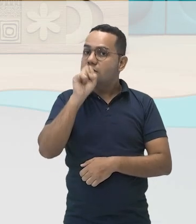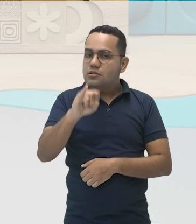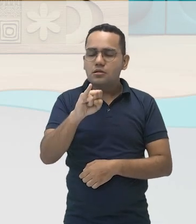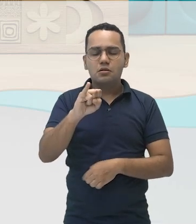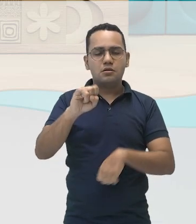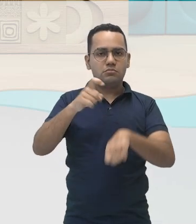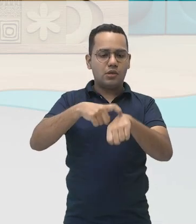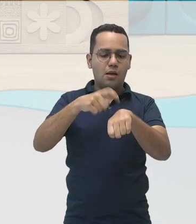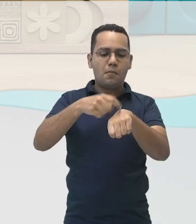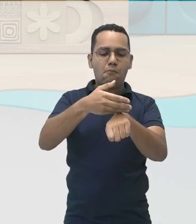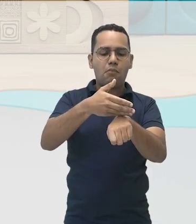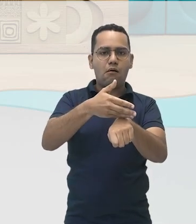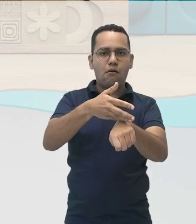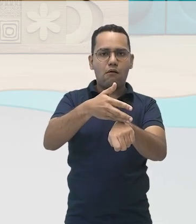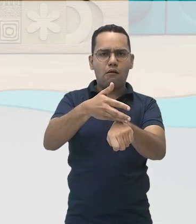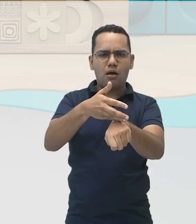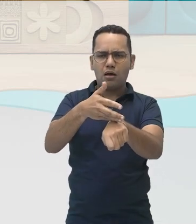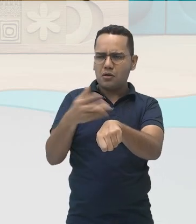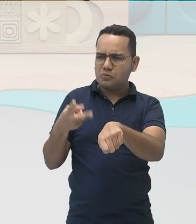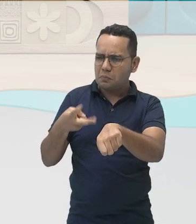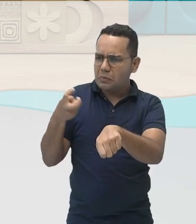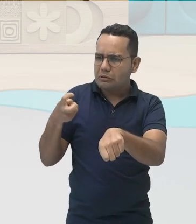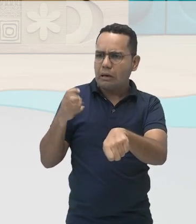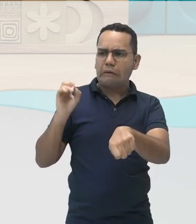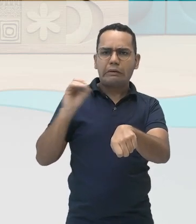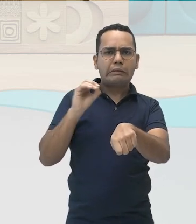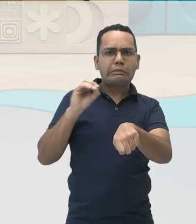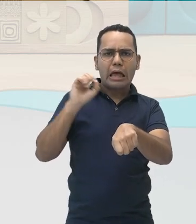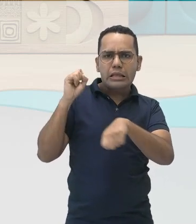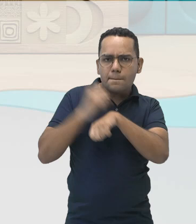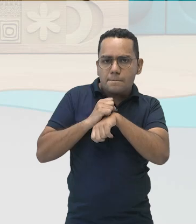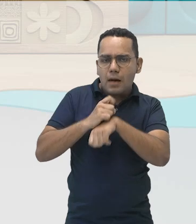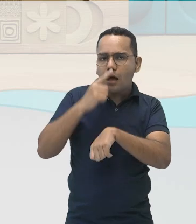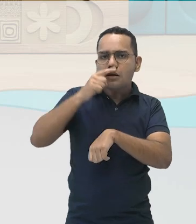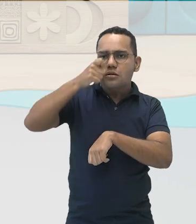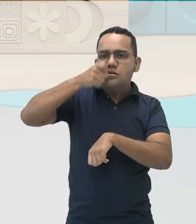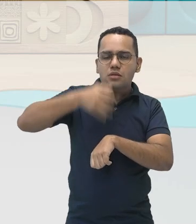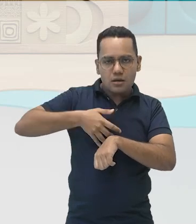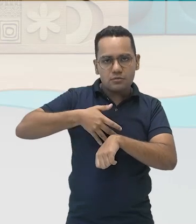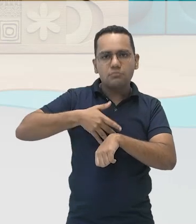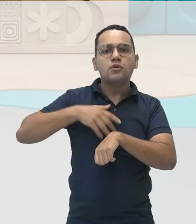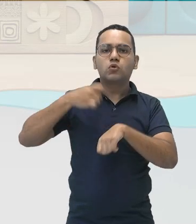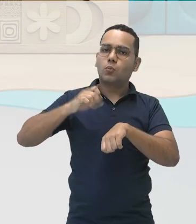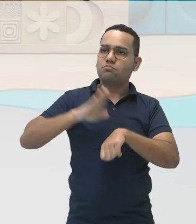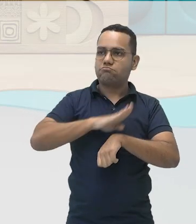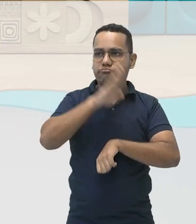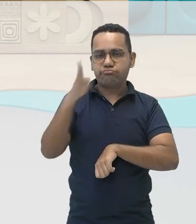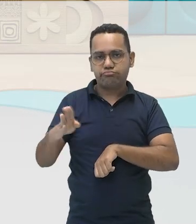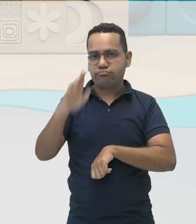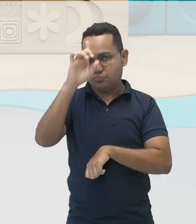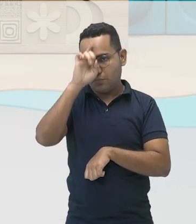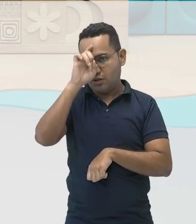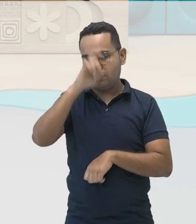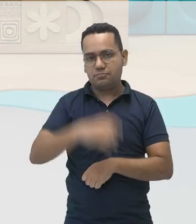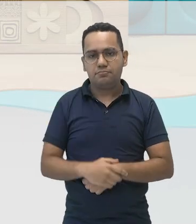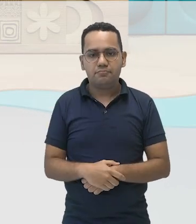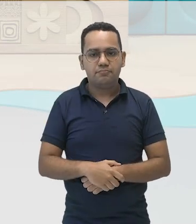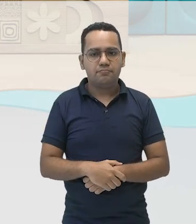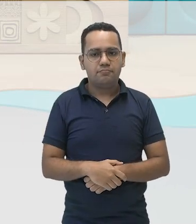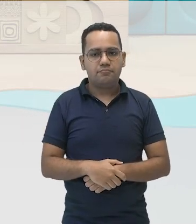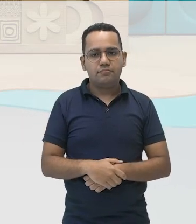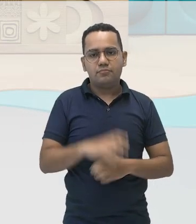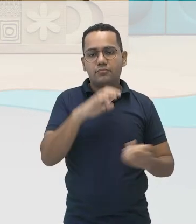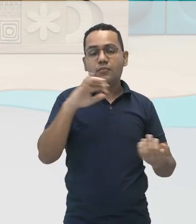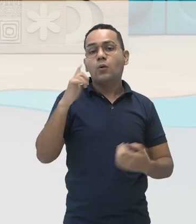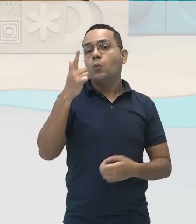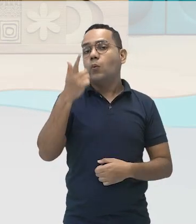e encaminha essa pessoa para uma unidade de saúde. Agora vamos relembrar aqui um pouco sobre o terceiro caso que eu trouxe para